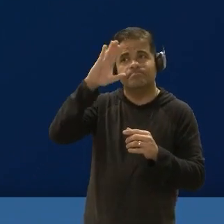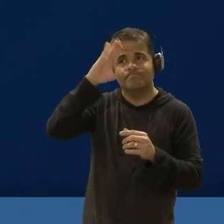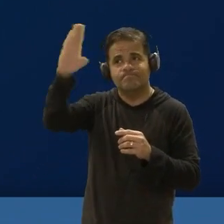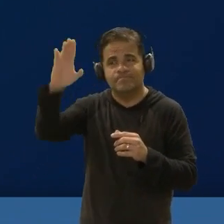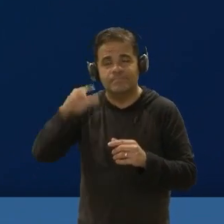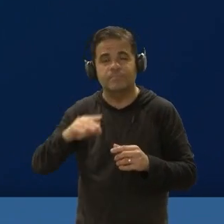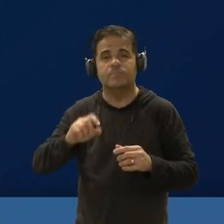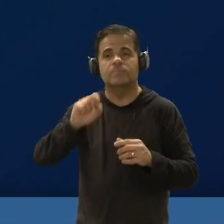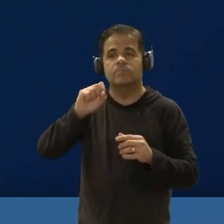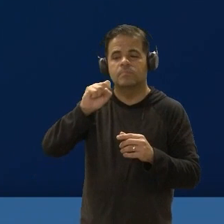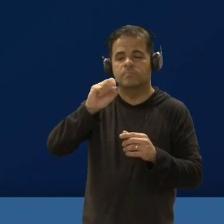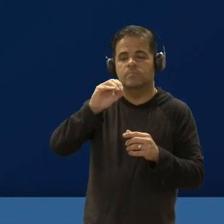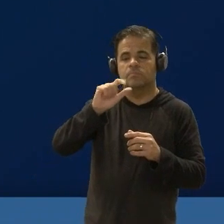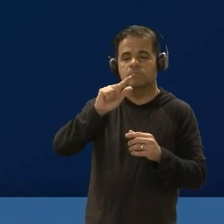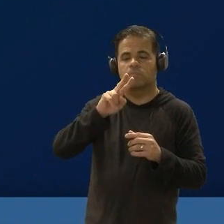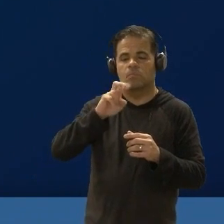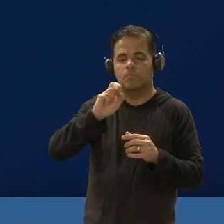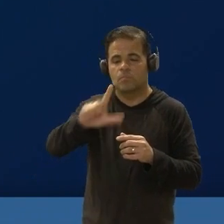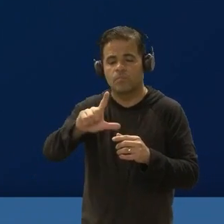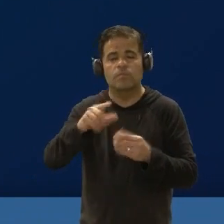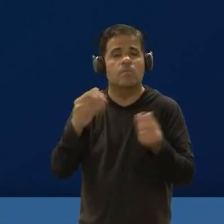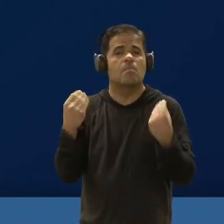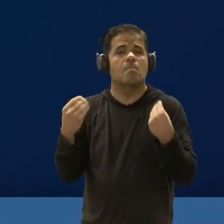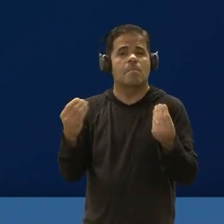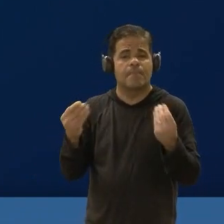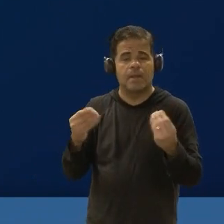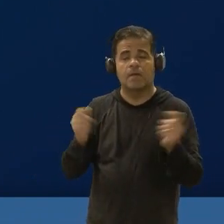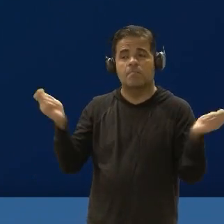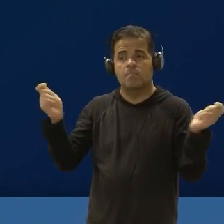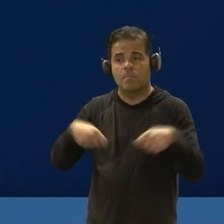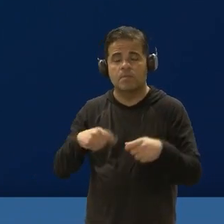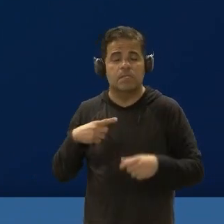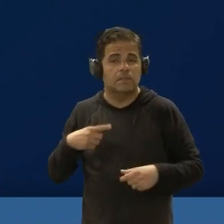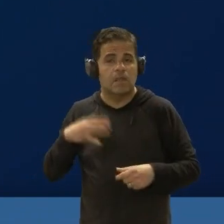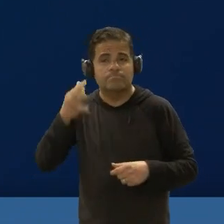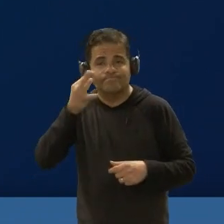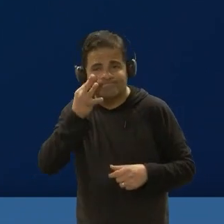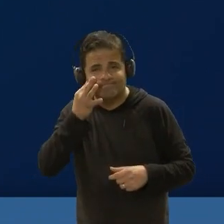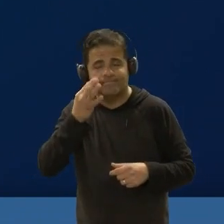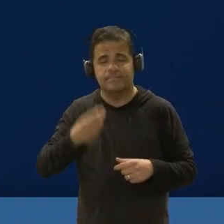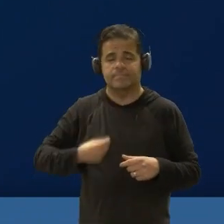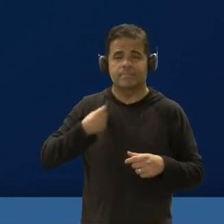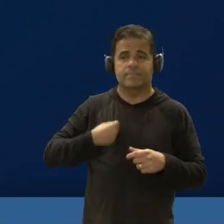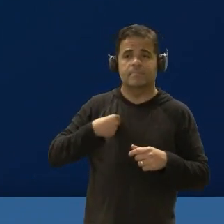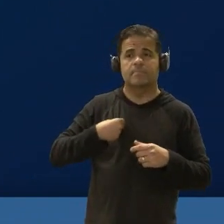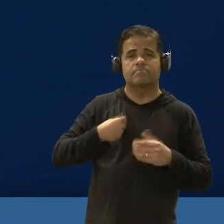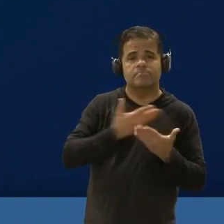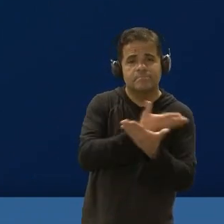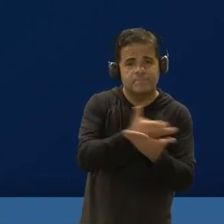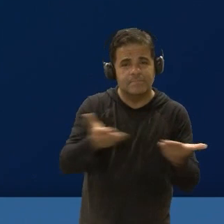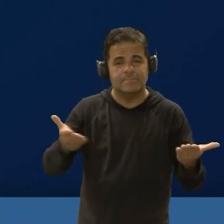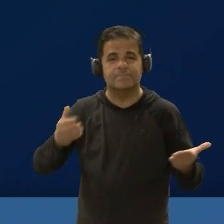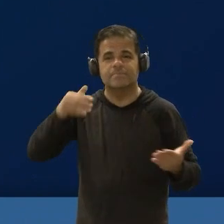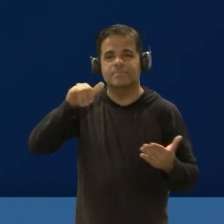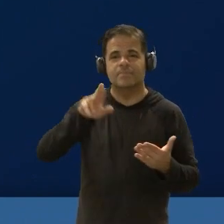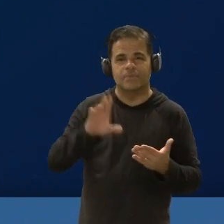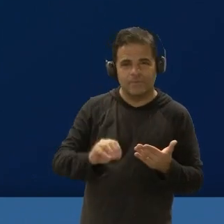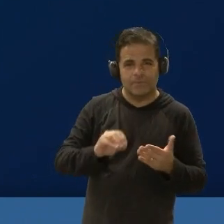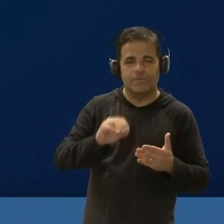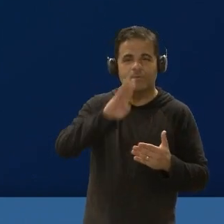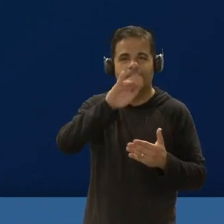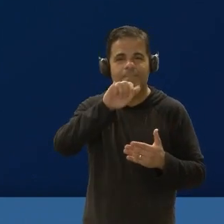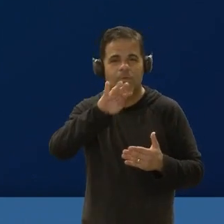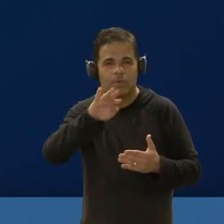Principalmente as fibras solúveis. Para quê? Para que haja presença, para que haja, através da microbiota intestinal,